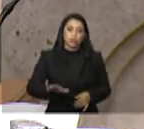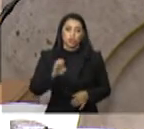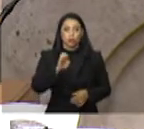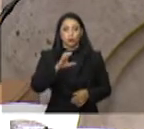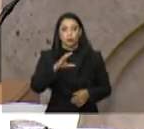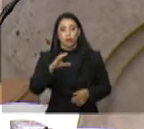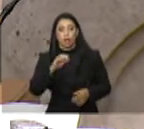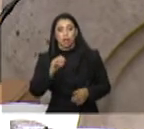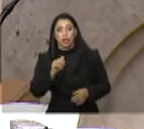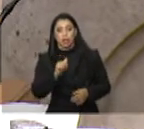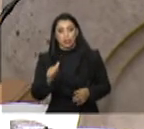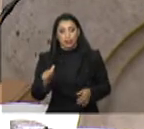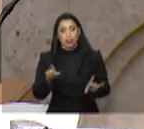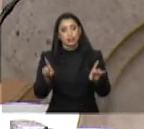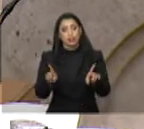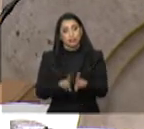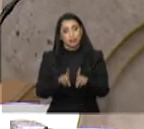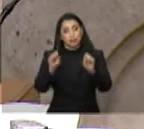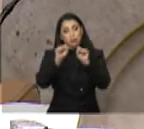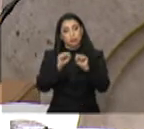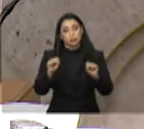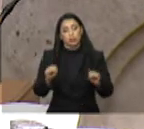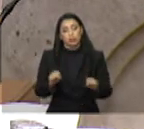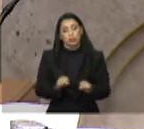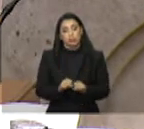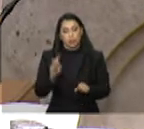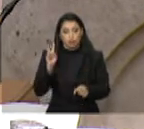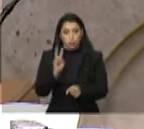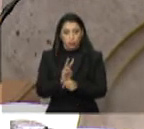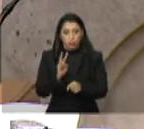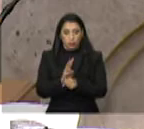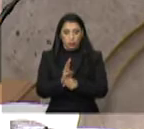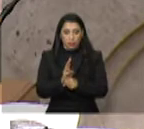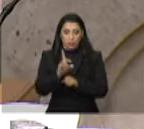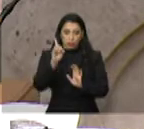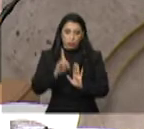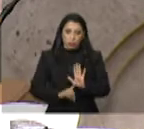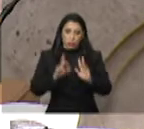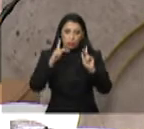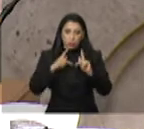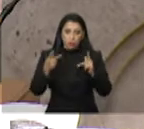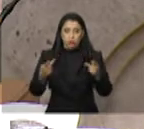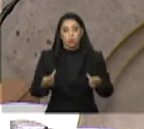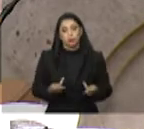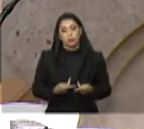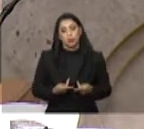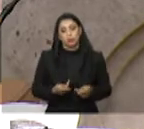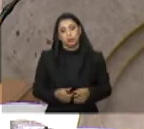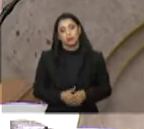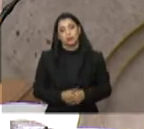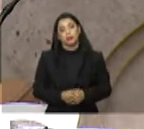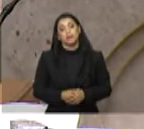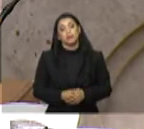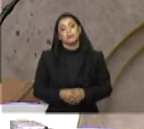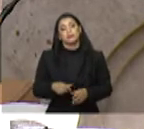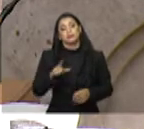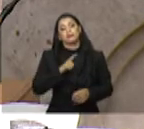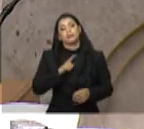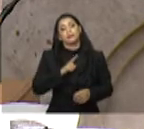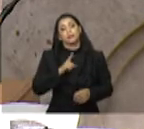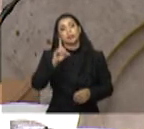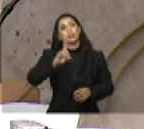ainda na Seara do sistema Regional de proteção dos Direitos Humanos o artigo 26 da convenção americana